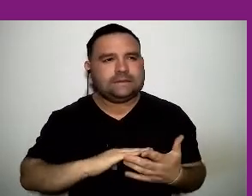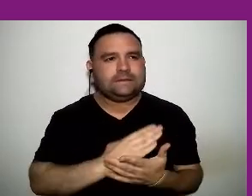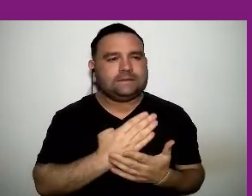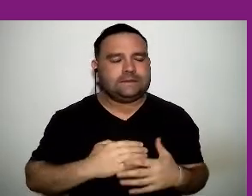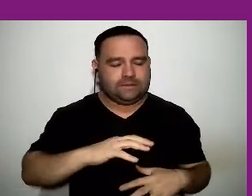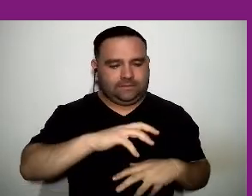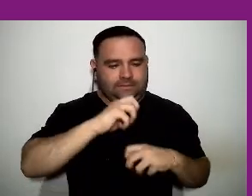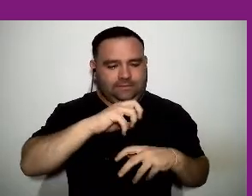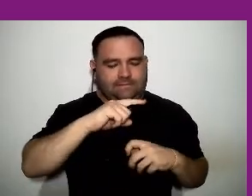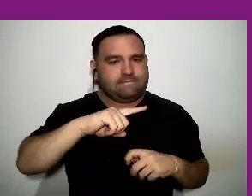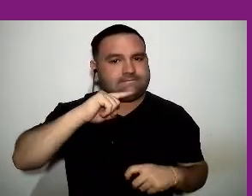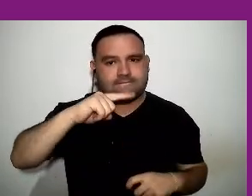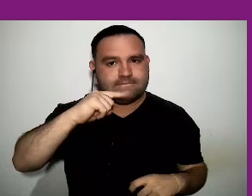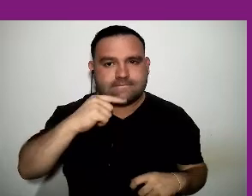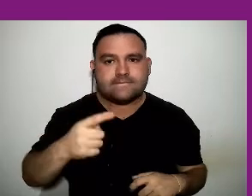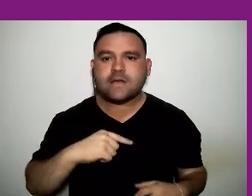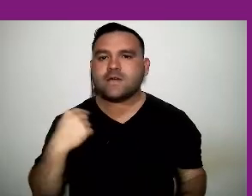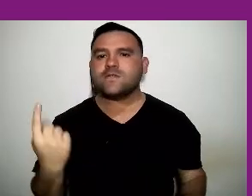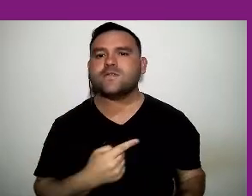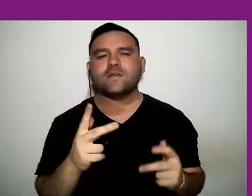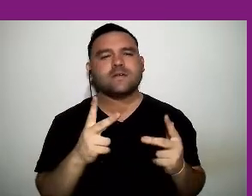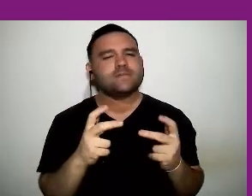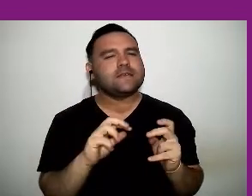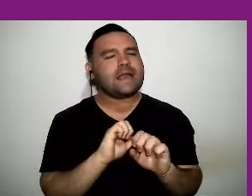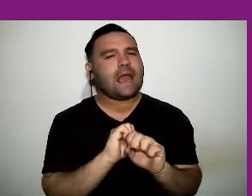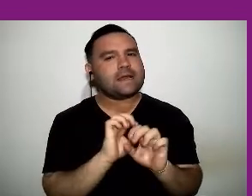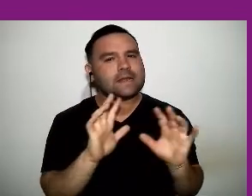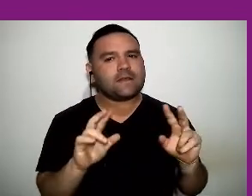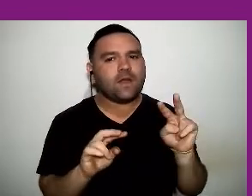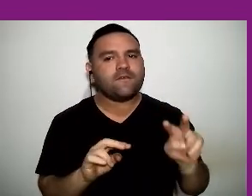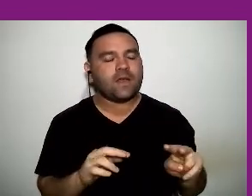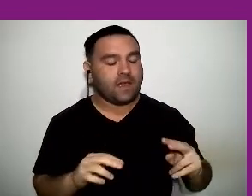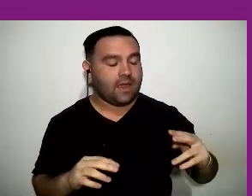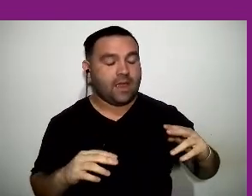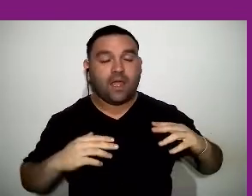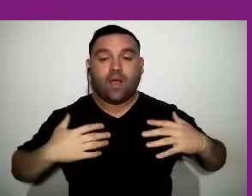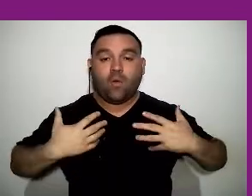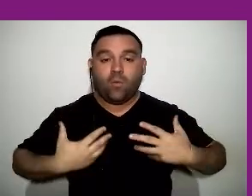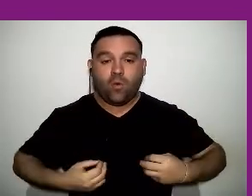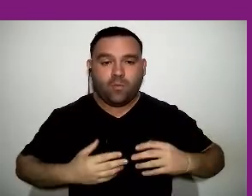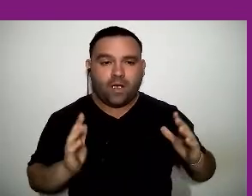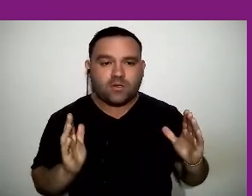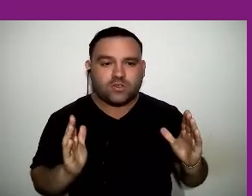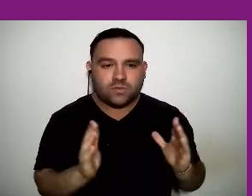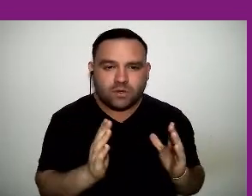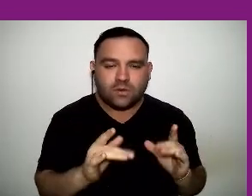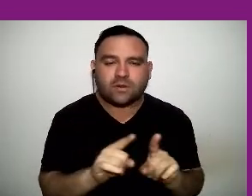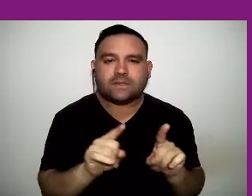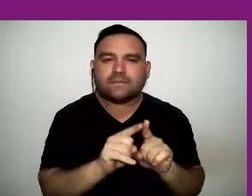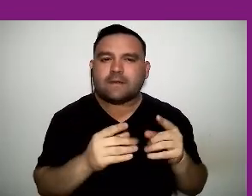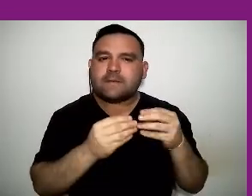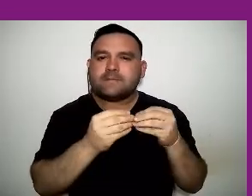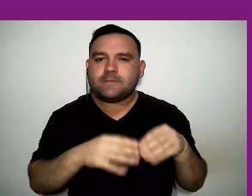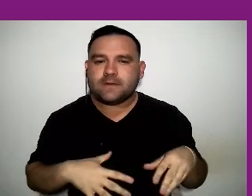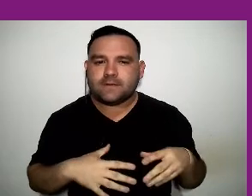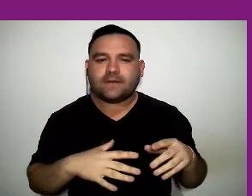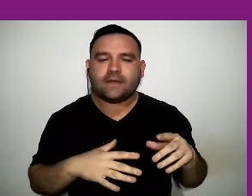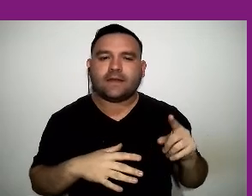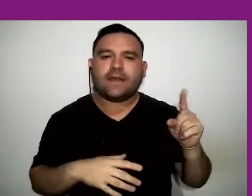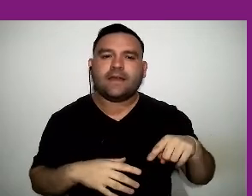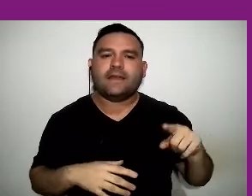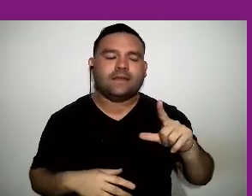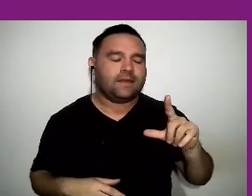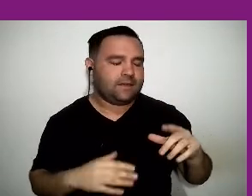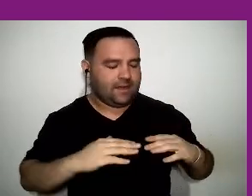respiratório agudo, a gente vê nitidamente que o pulmão diminui de volume, colapsa exatamente o